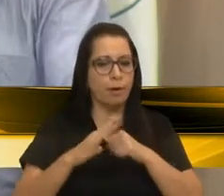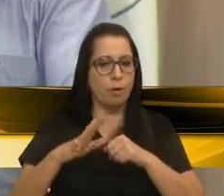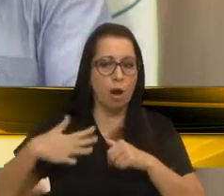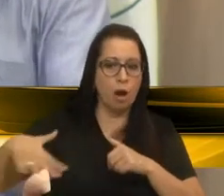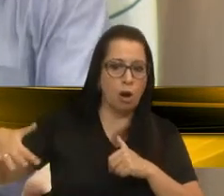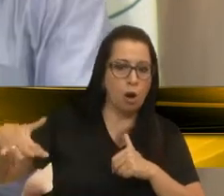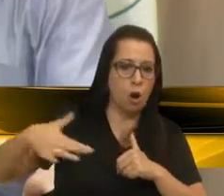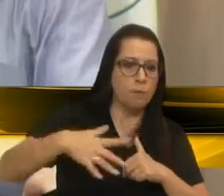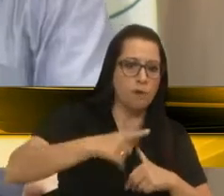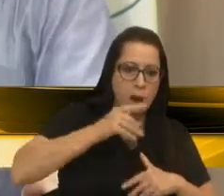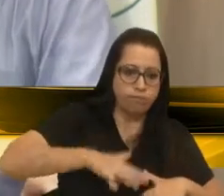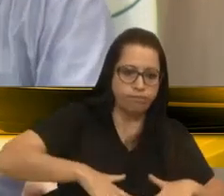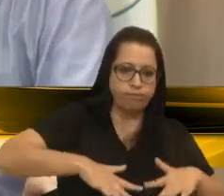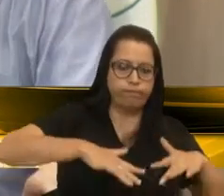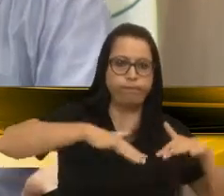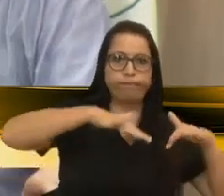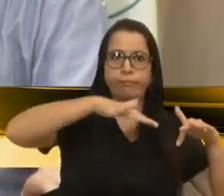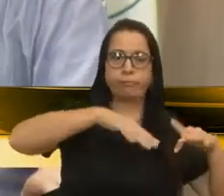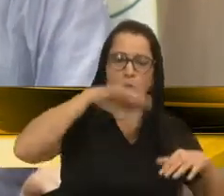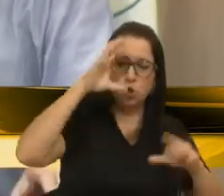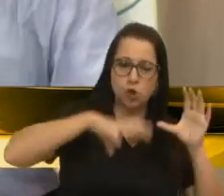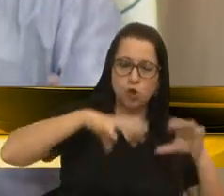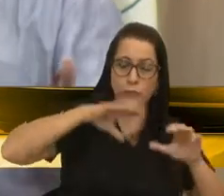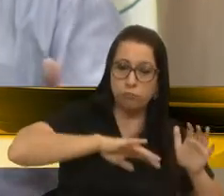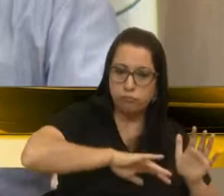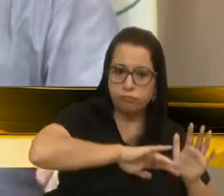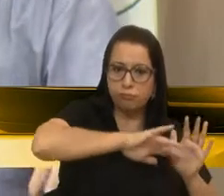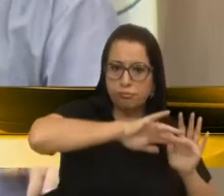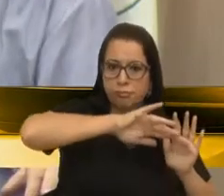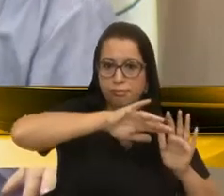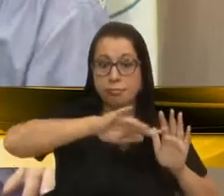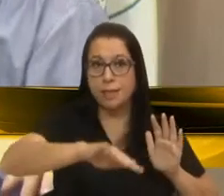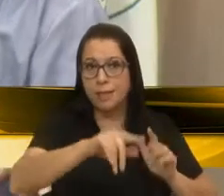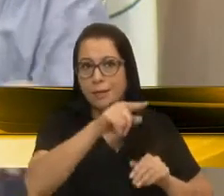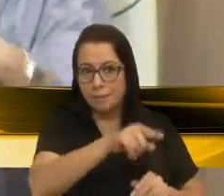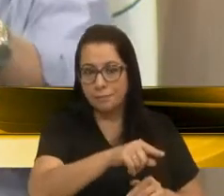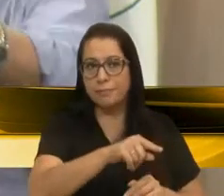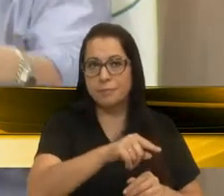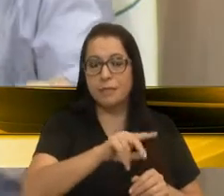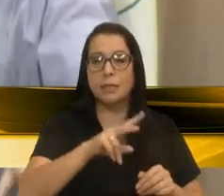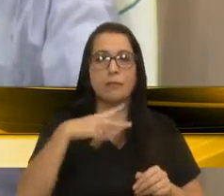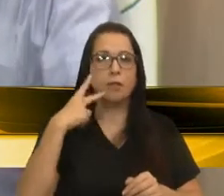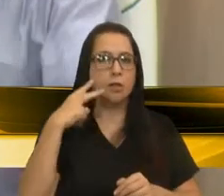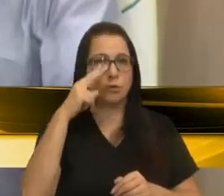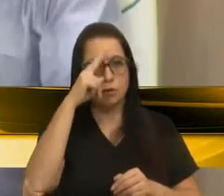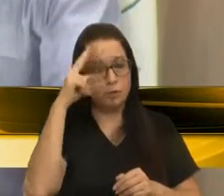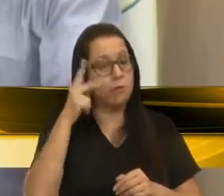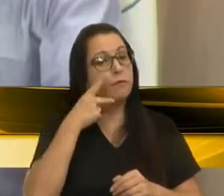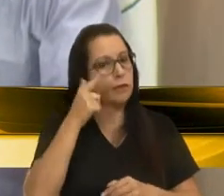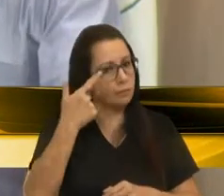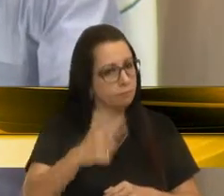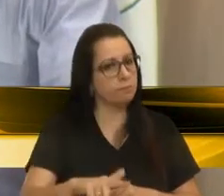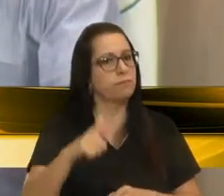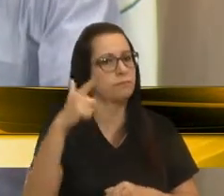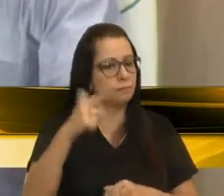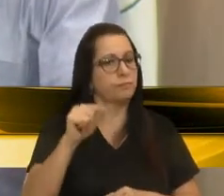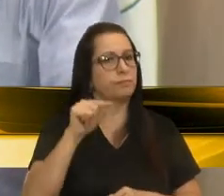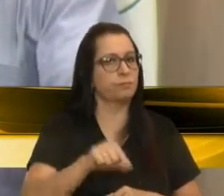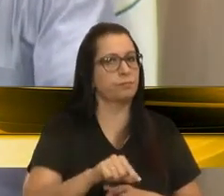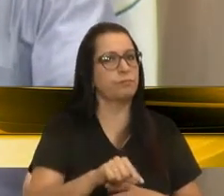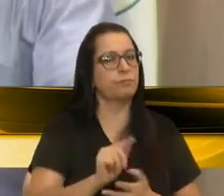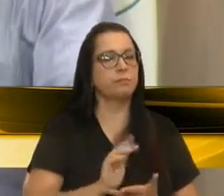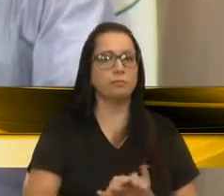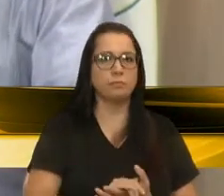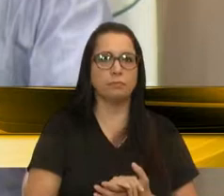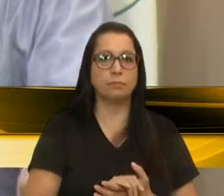né? O nível, o volume de chuvas que estão se concentrando, o vereador Wes tem falado isso aqui seguidamente,